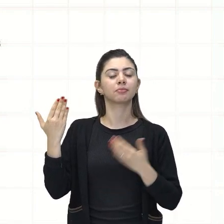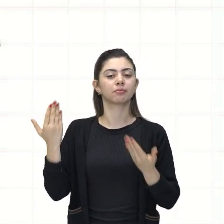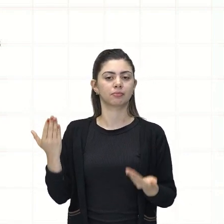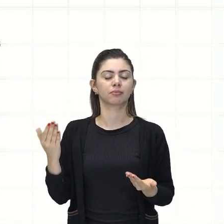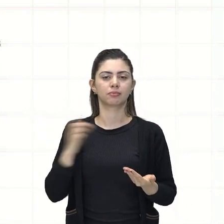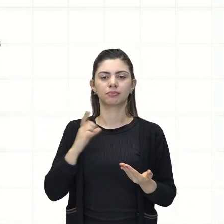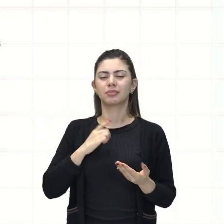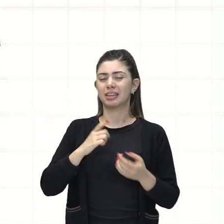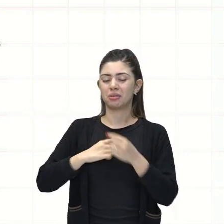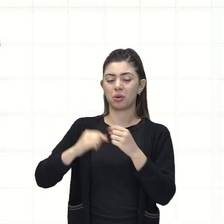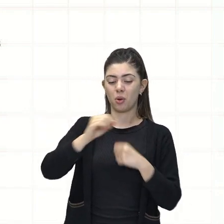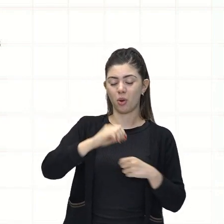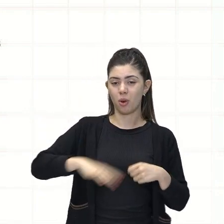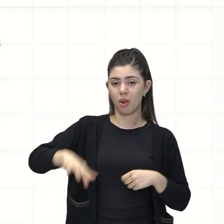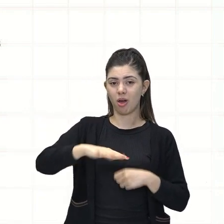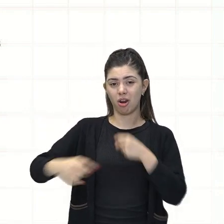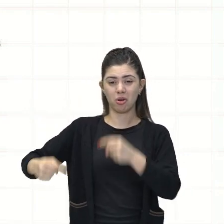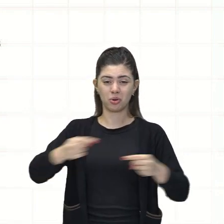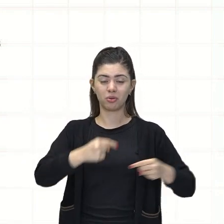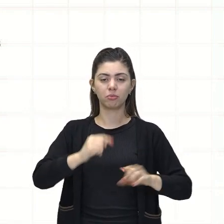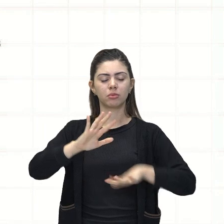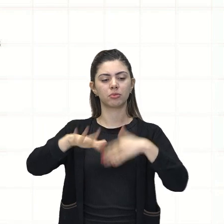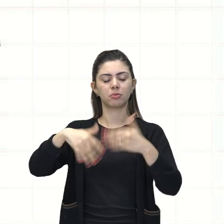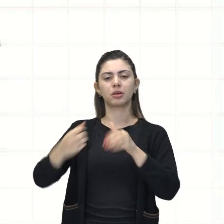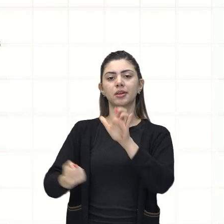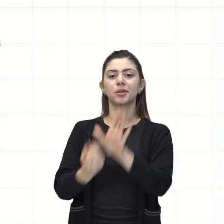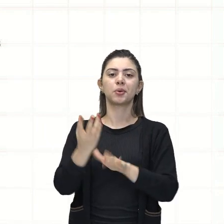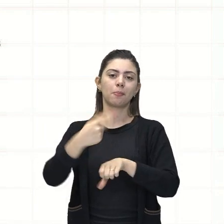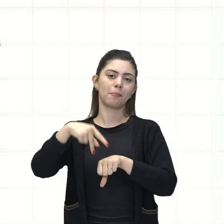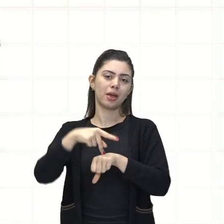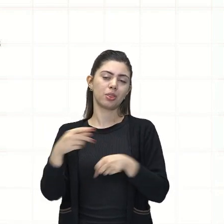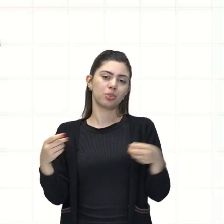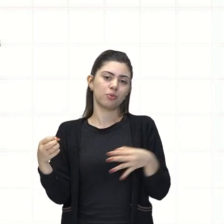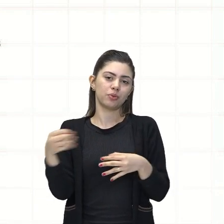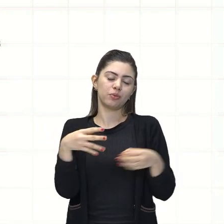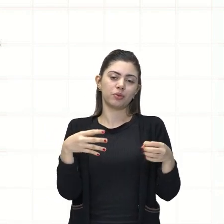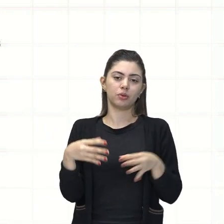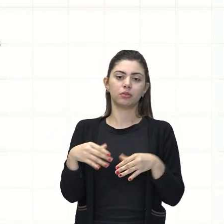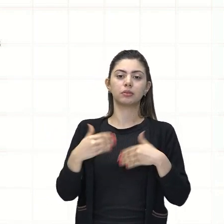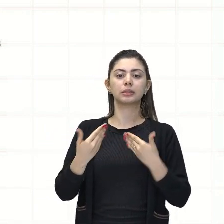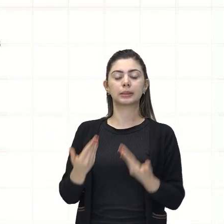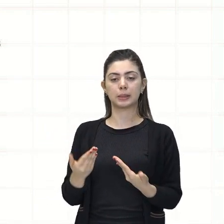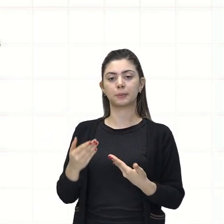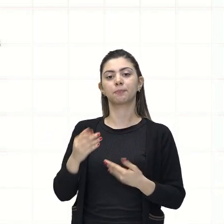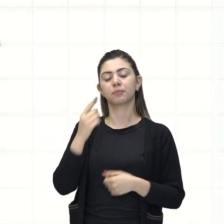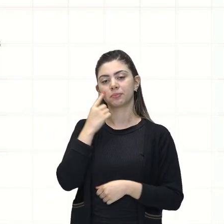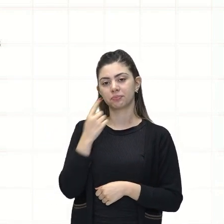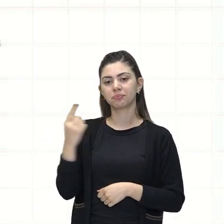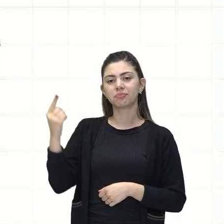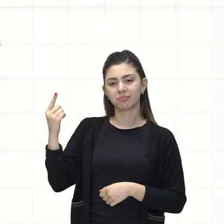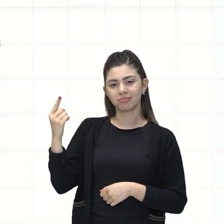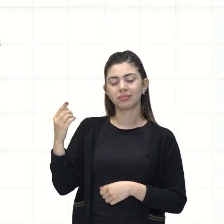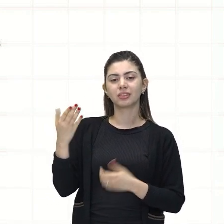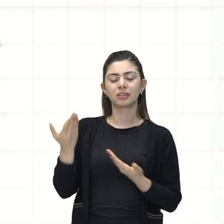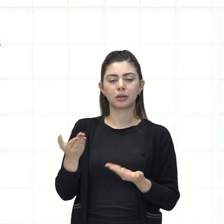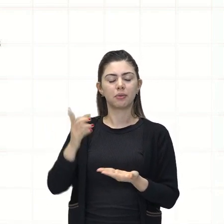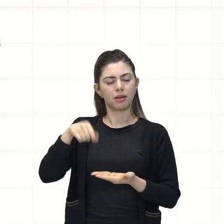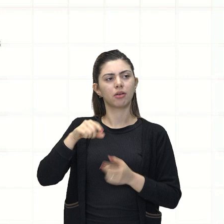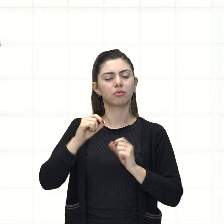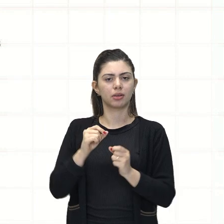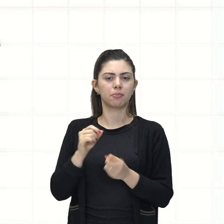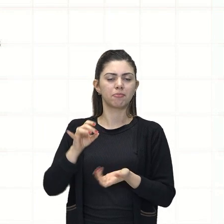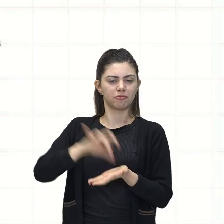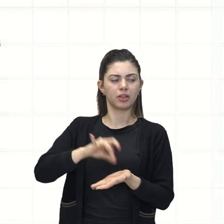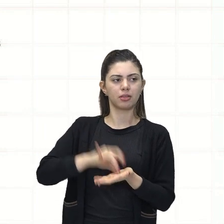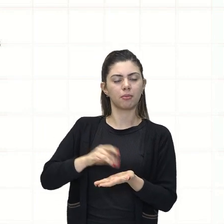muito conflito. Então, até enquanto aqueles países existiam, aquilo ali era o fixo, era o real.